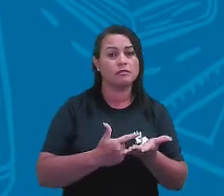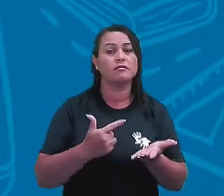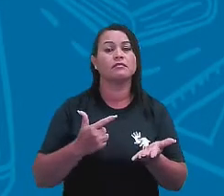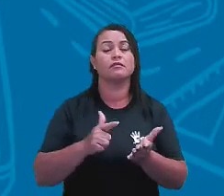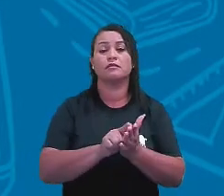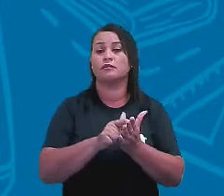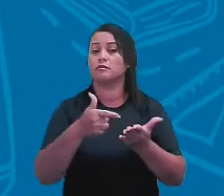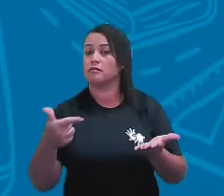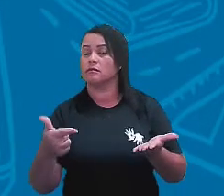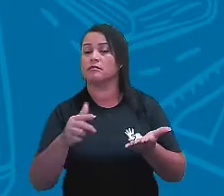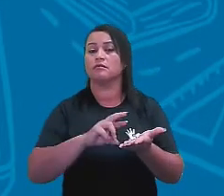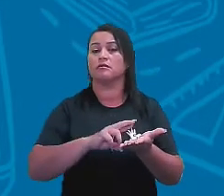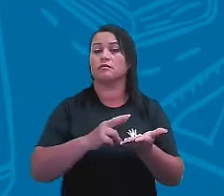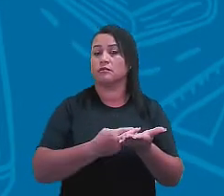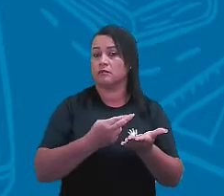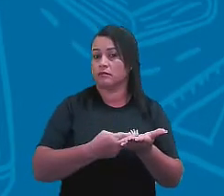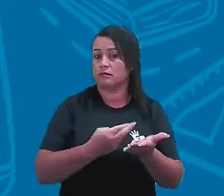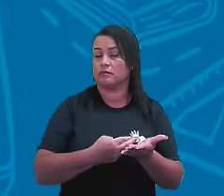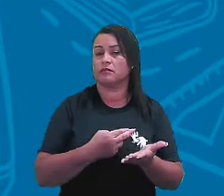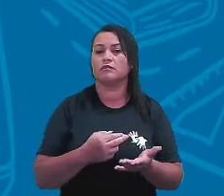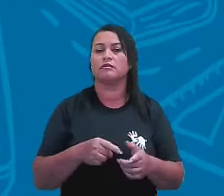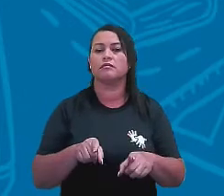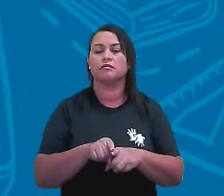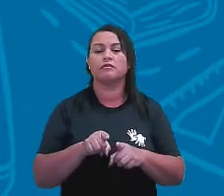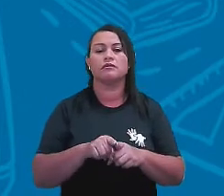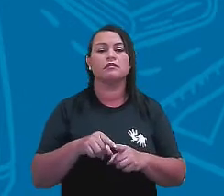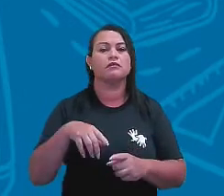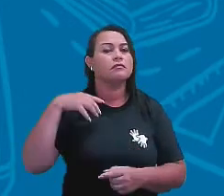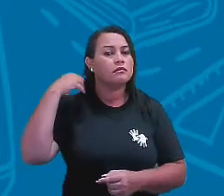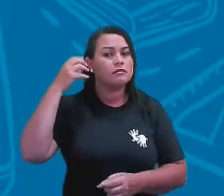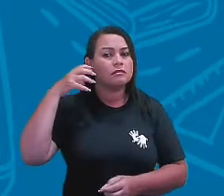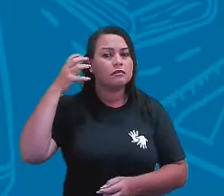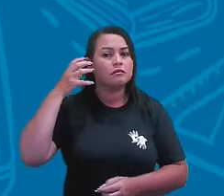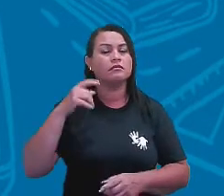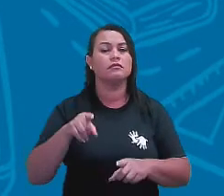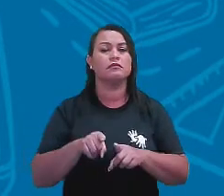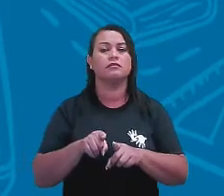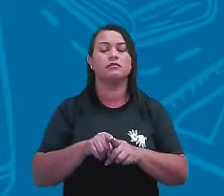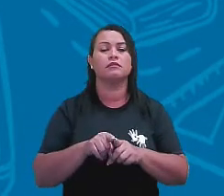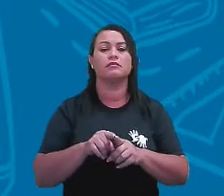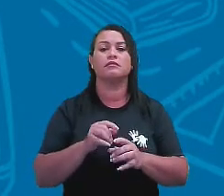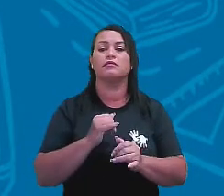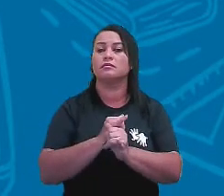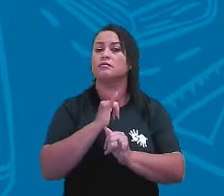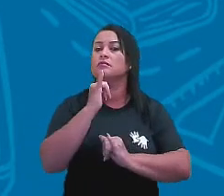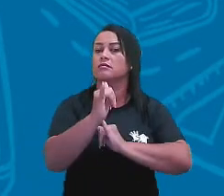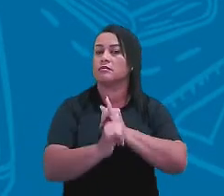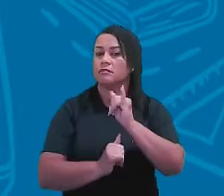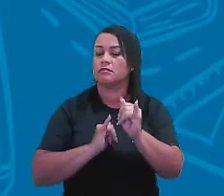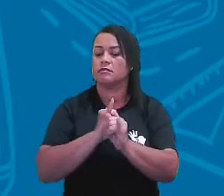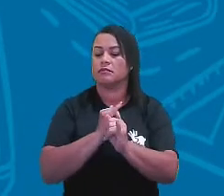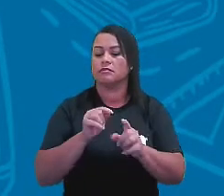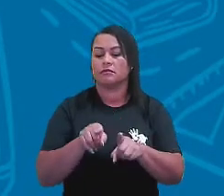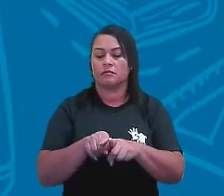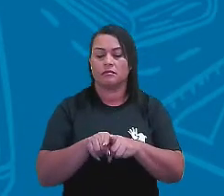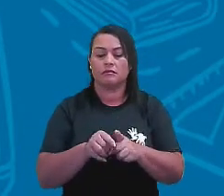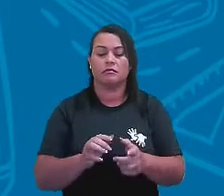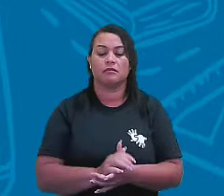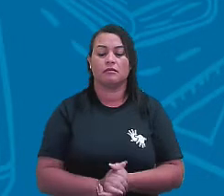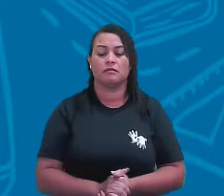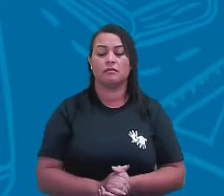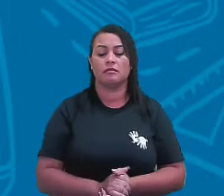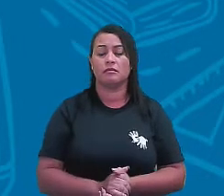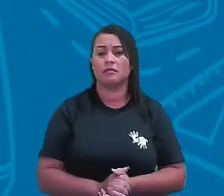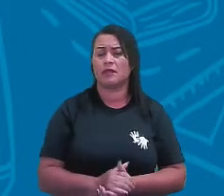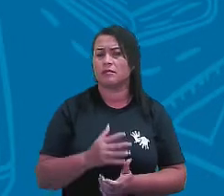jornais e revistas, no rádio, na internet também, né? E assim,